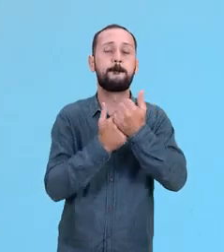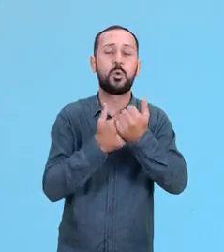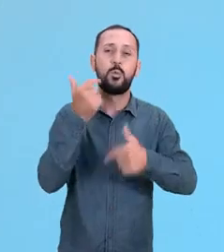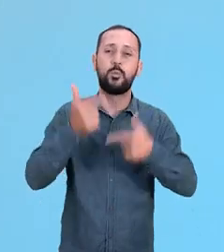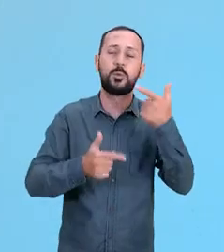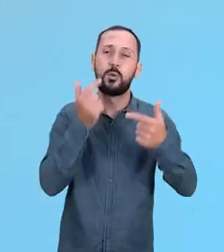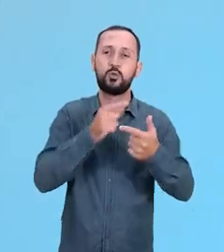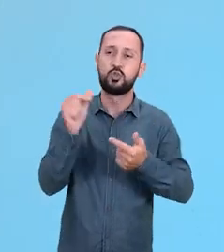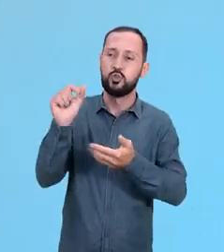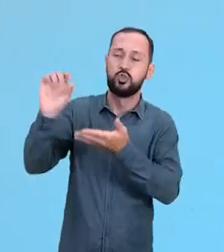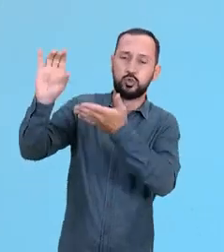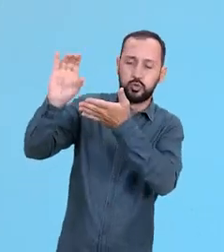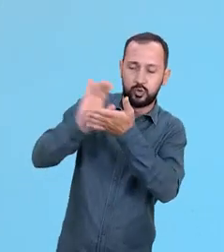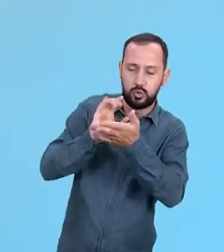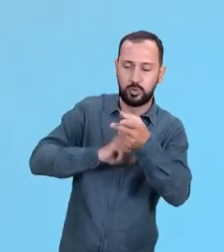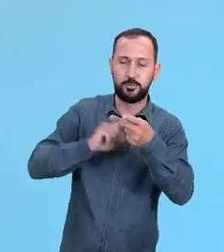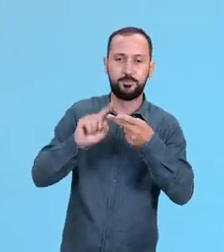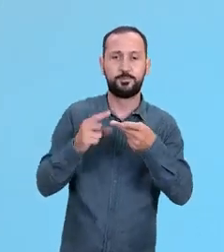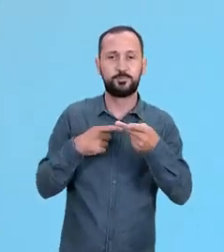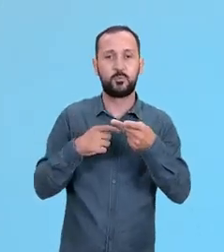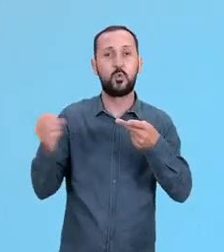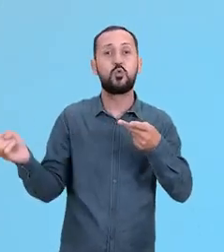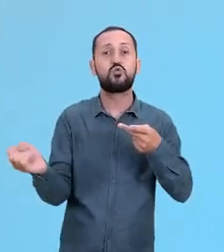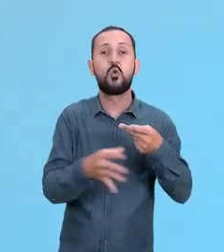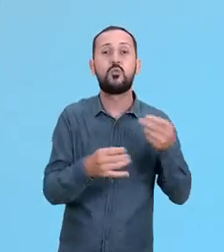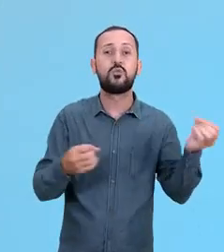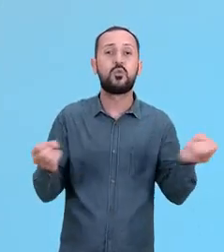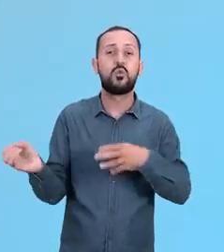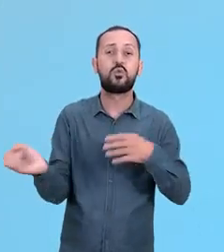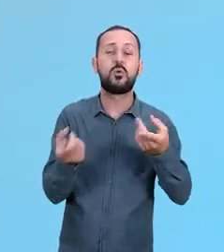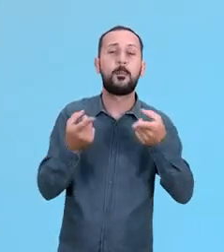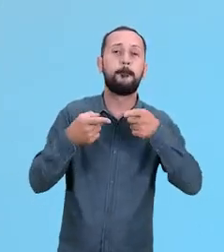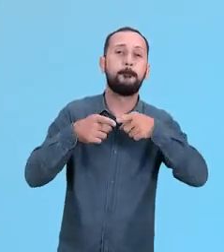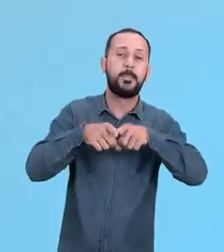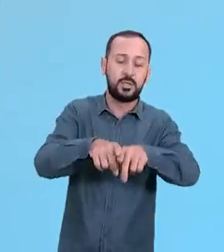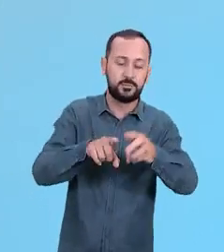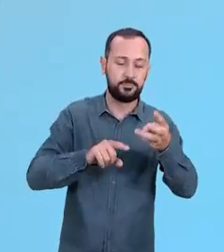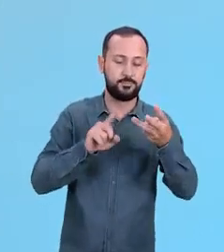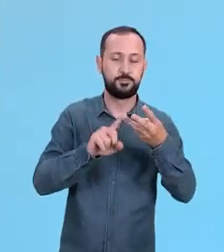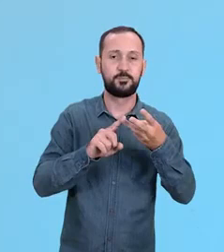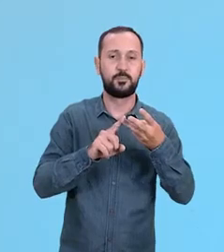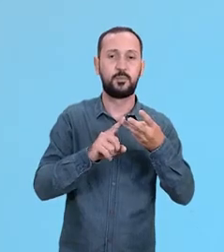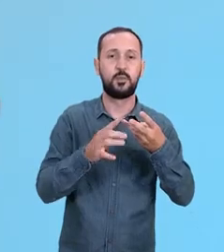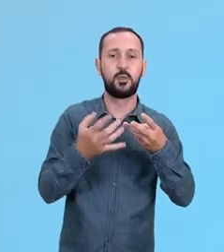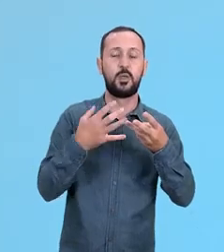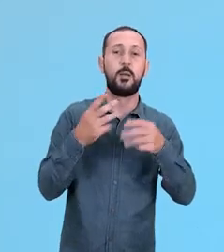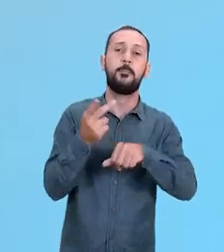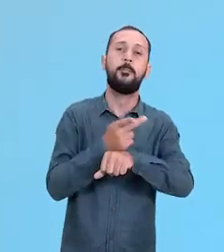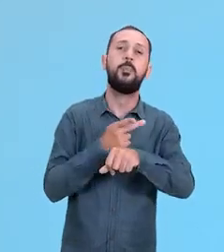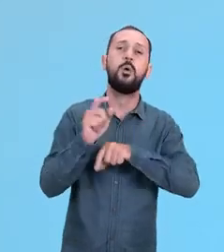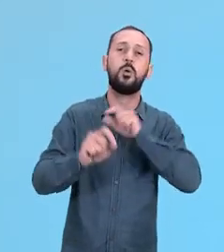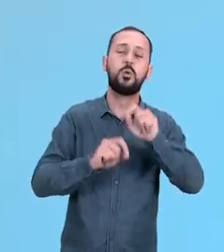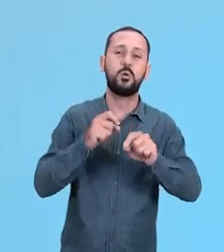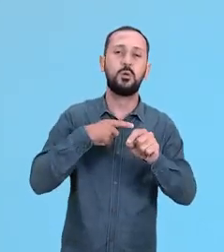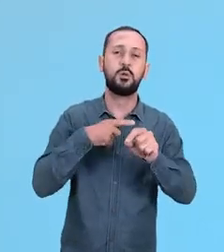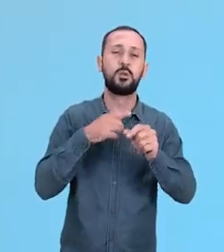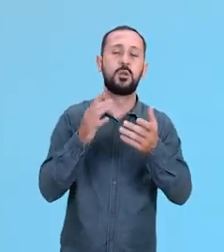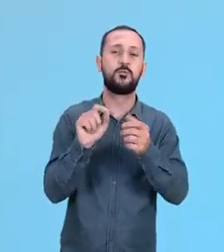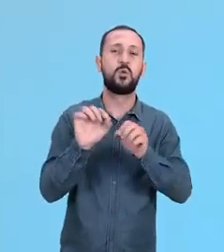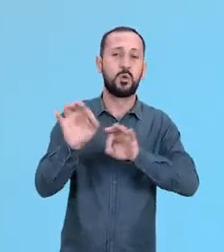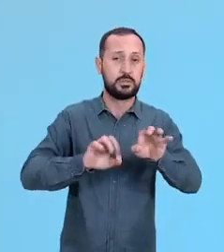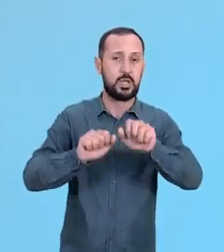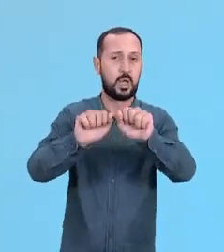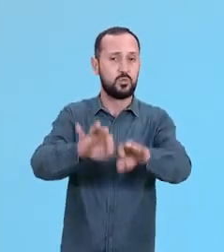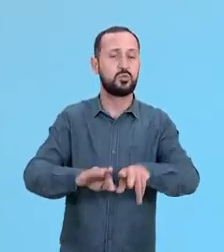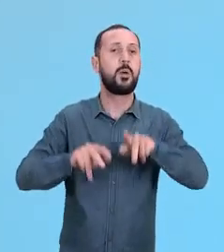buscar recursos, para buscar novas parcerias, buscar a elaboração de